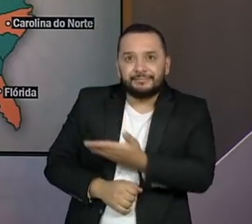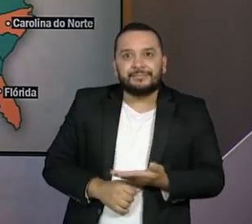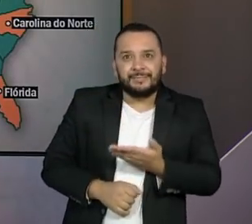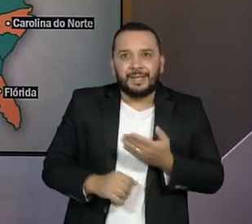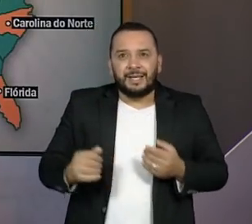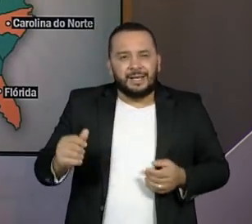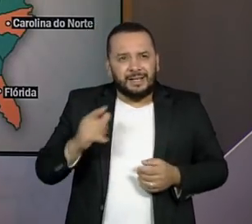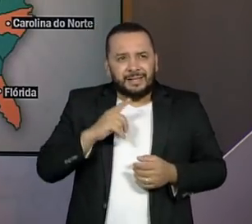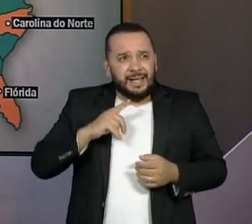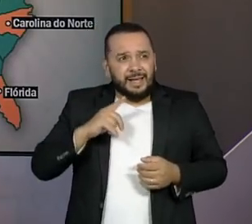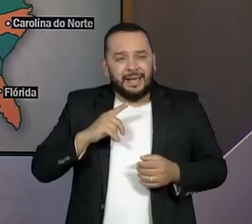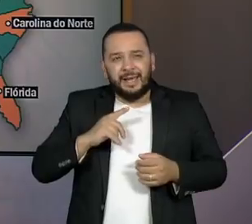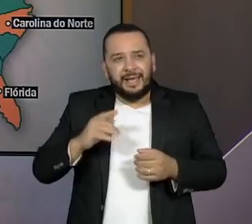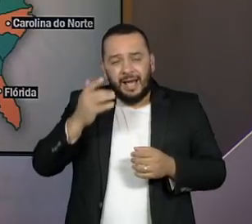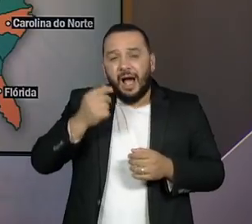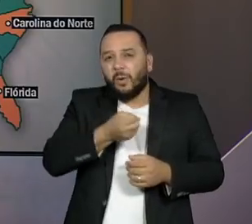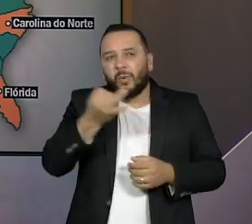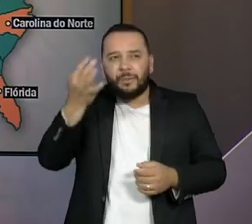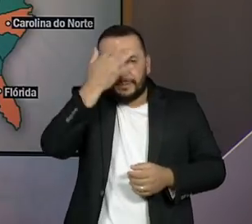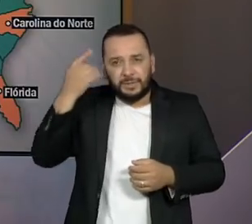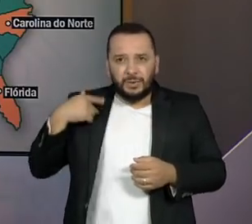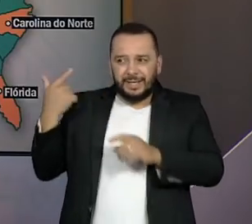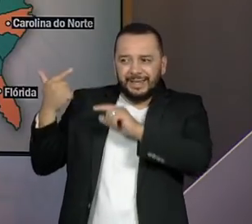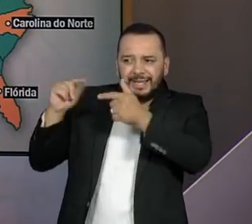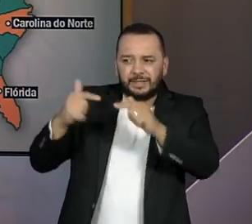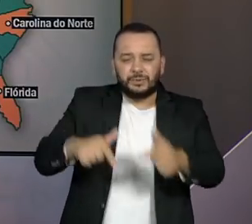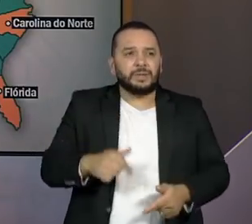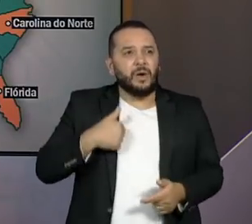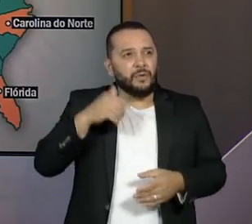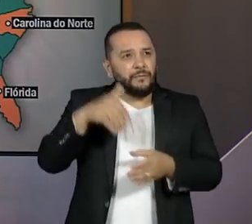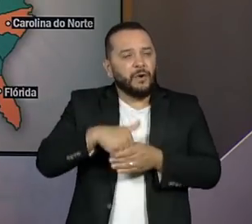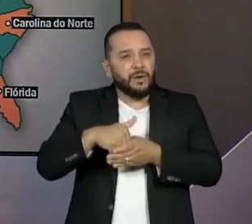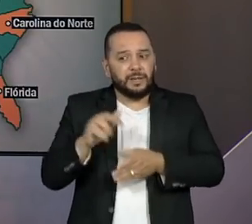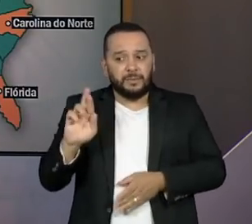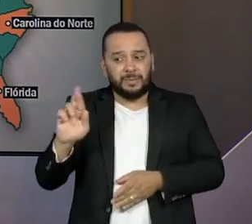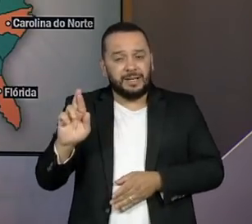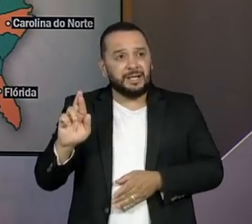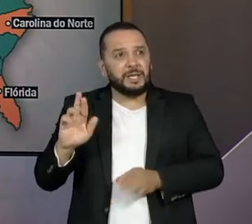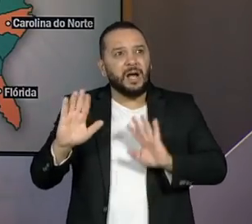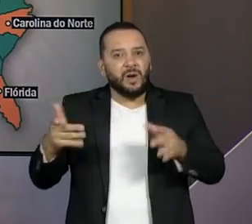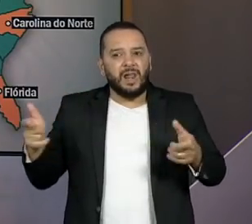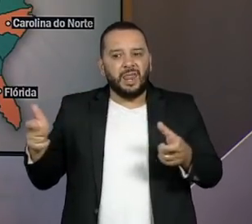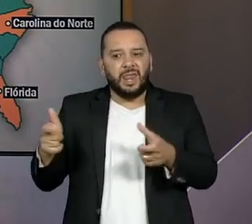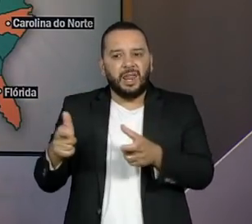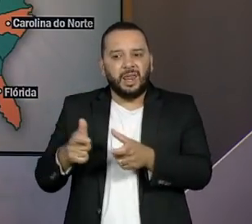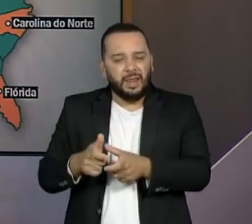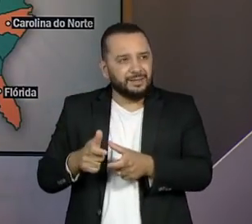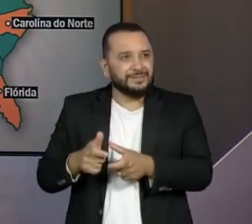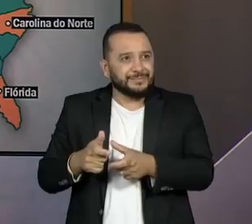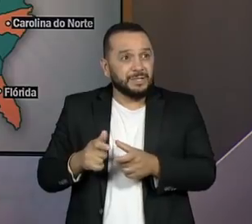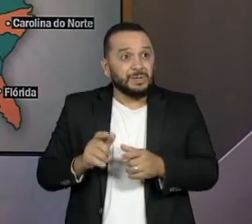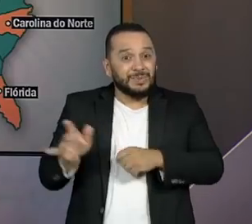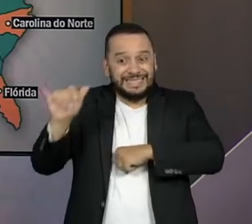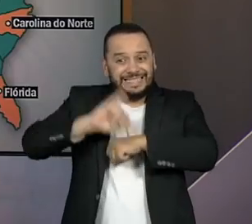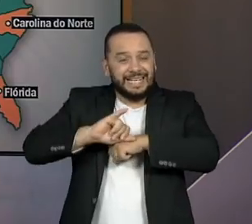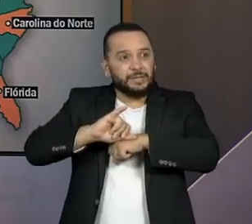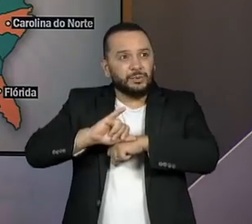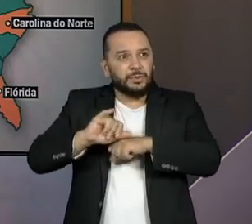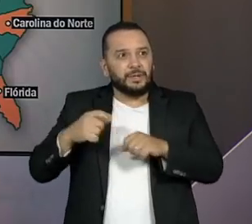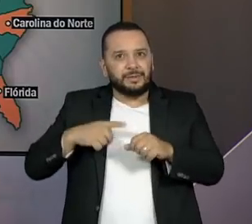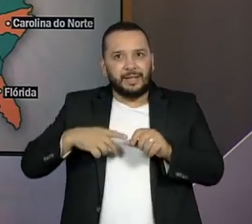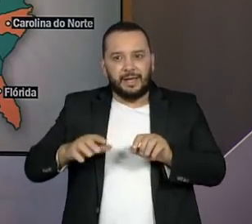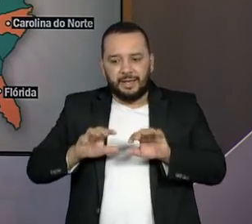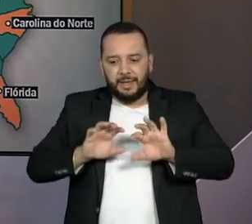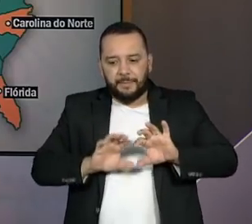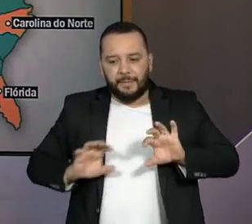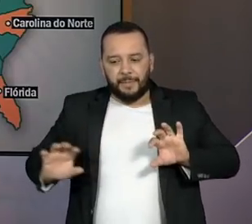centro que costuma ser mais conservador e que vota em candidatos republicanos, está se esvaziando. E as metrópoles, nas costas, têm ganhado